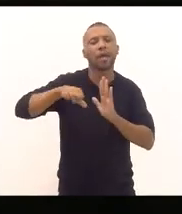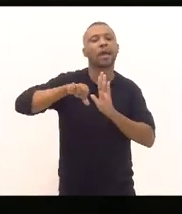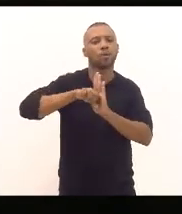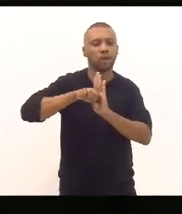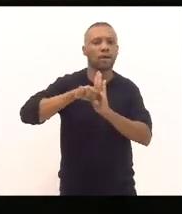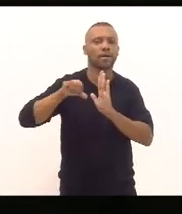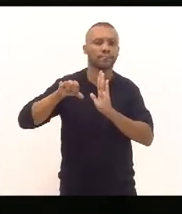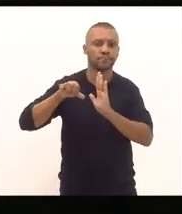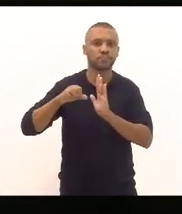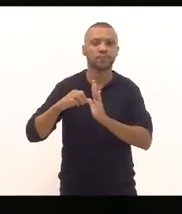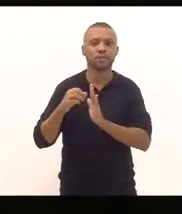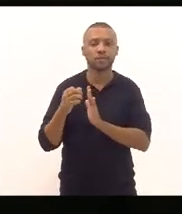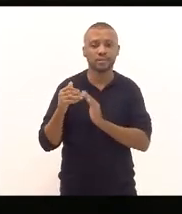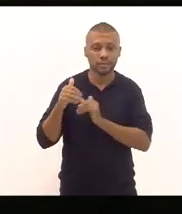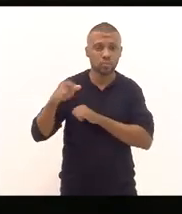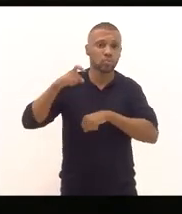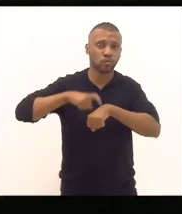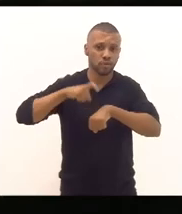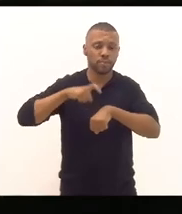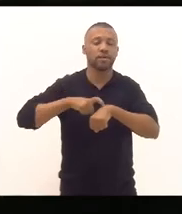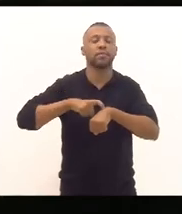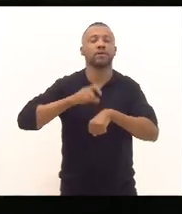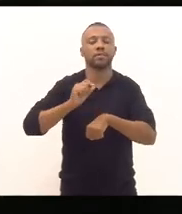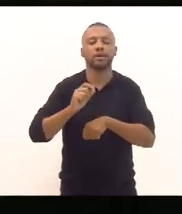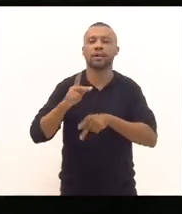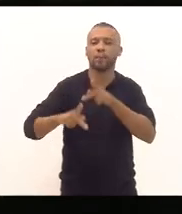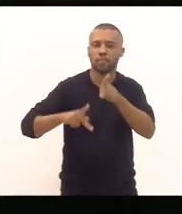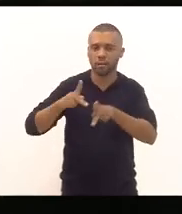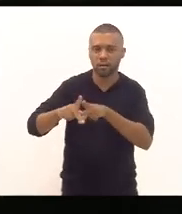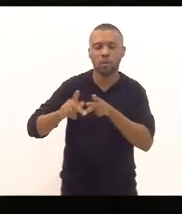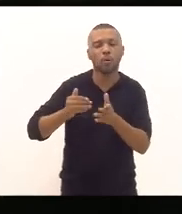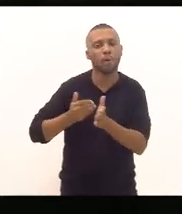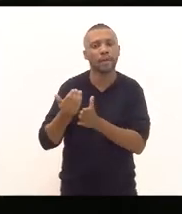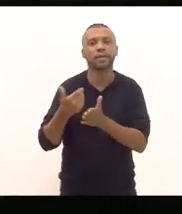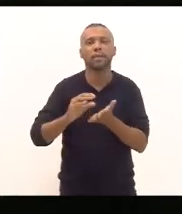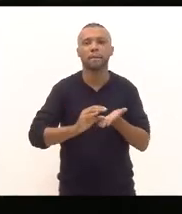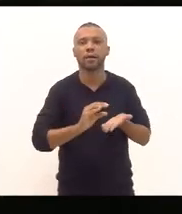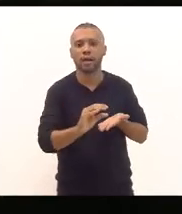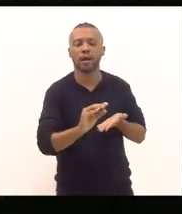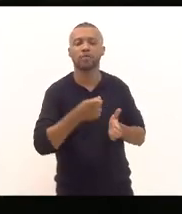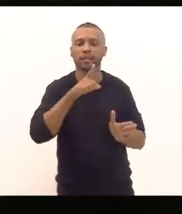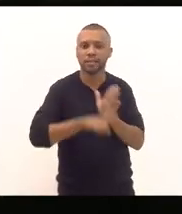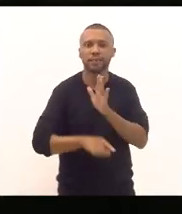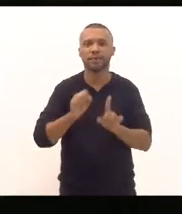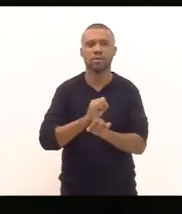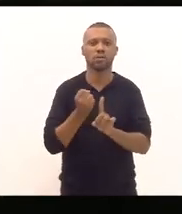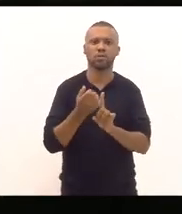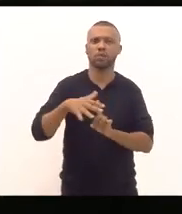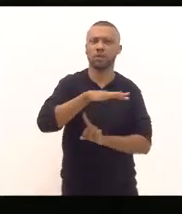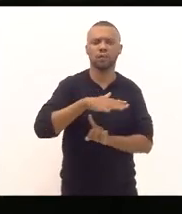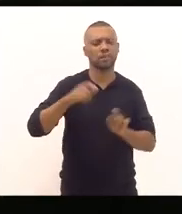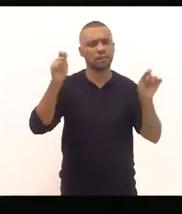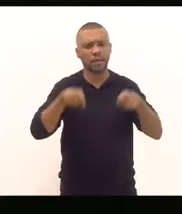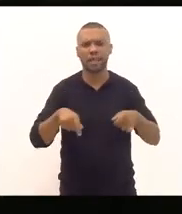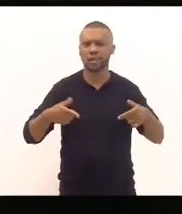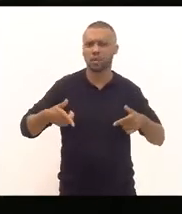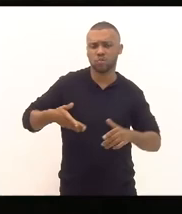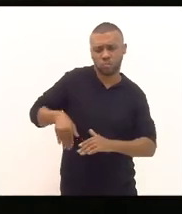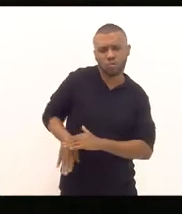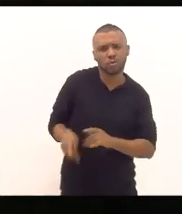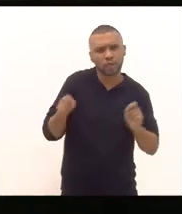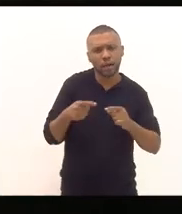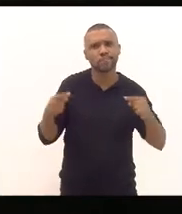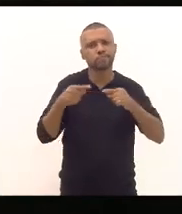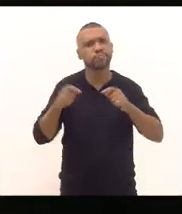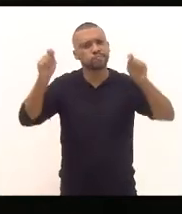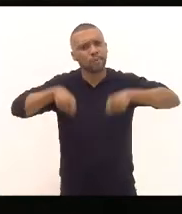que essa população toda ela passa a pagar através de uma tarifa social que cabe no bolso dela nós vamos atender milhares de